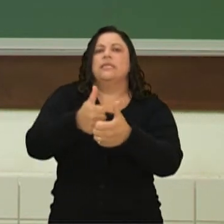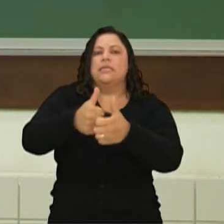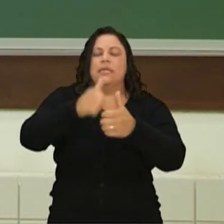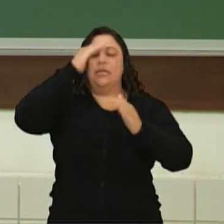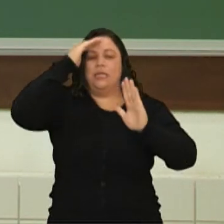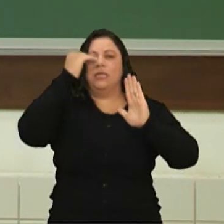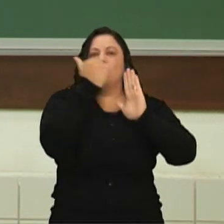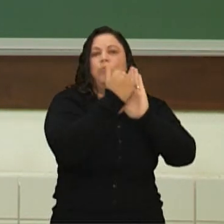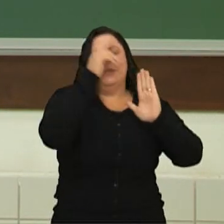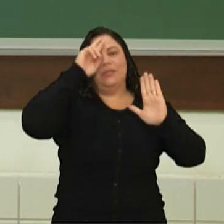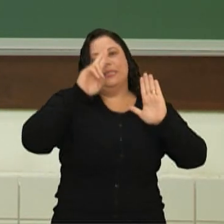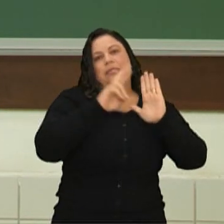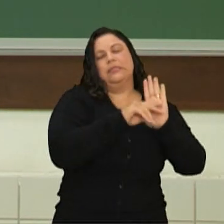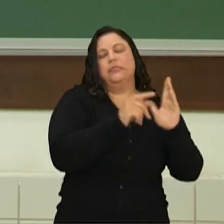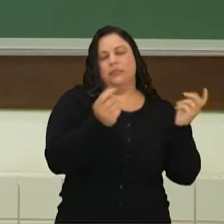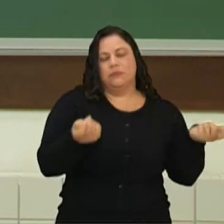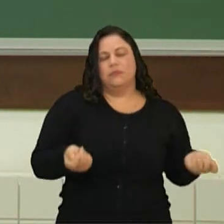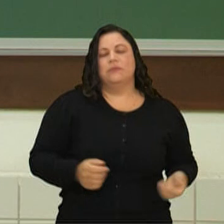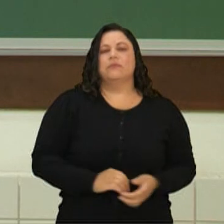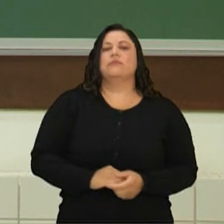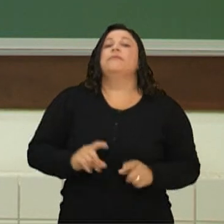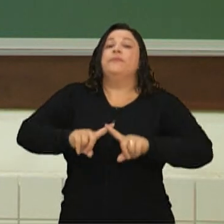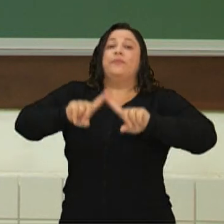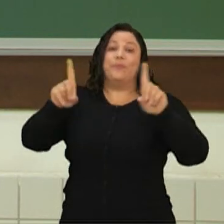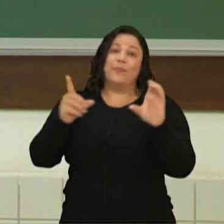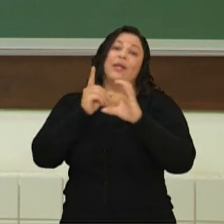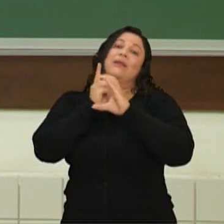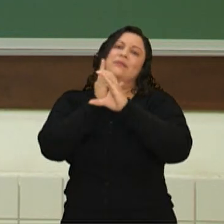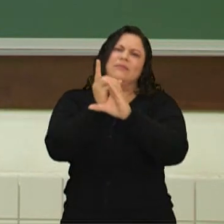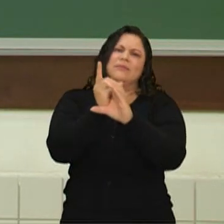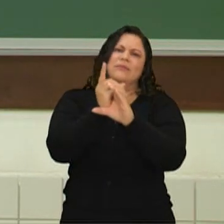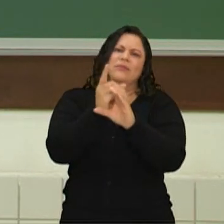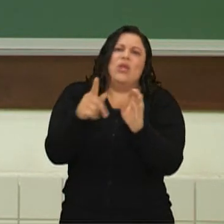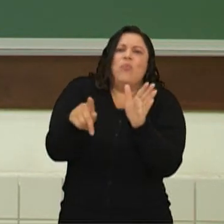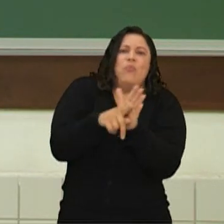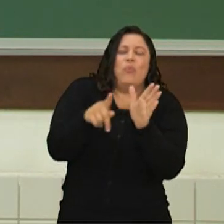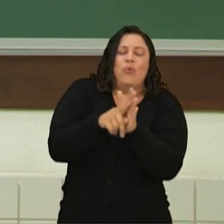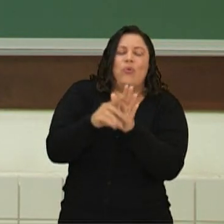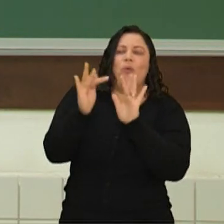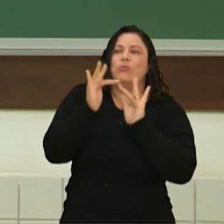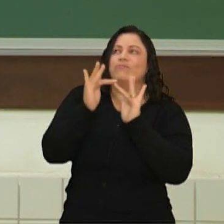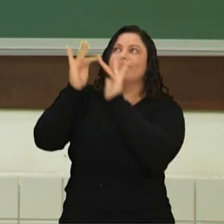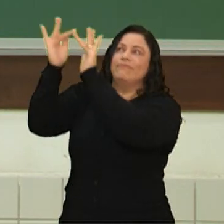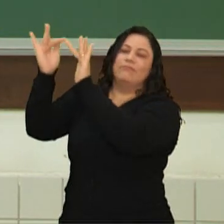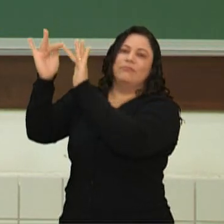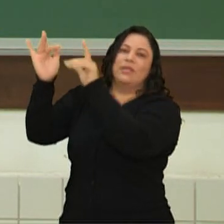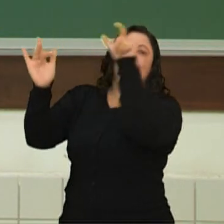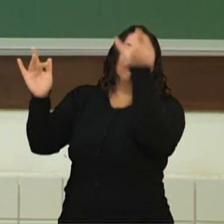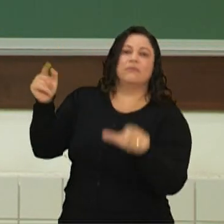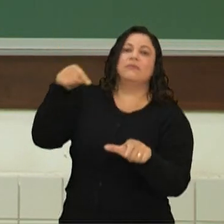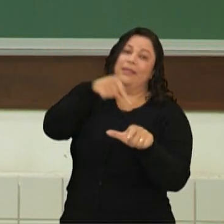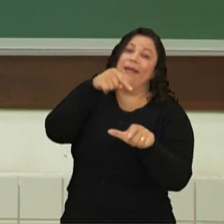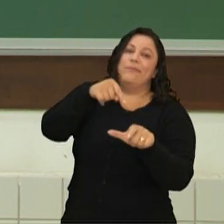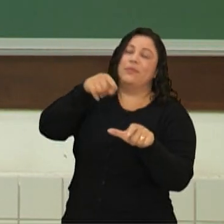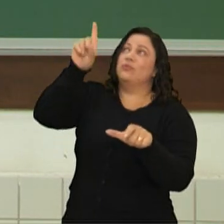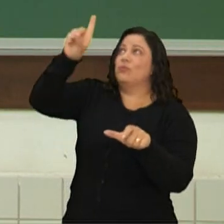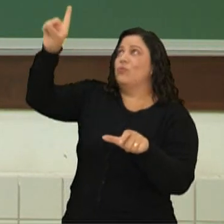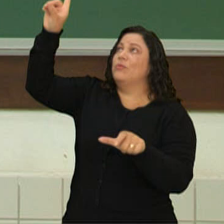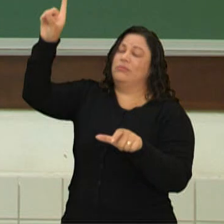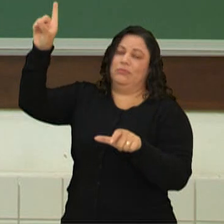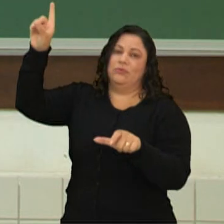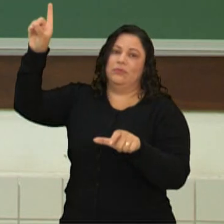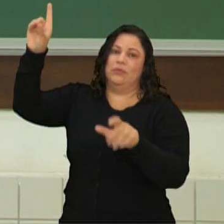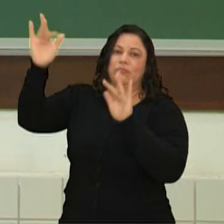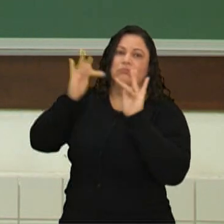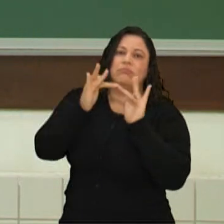organizado. Já o cristianismo é uma questão de Deus com o indivíduo. Ele tem que saber interpretar, ele tem que saber entender